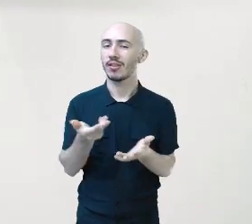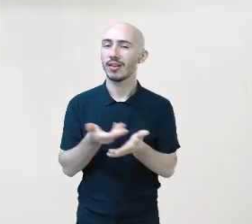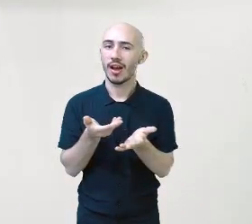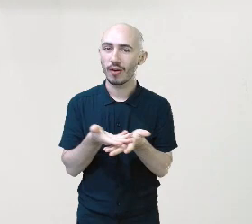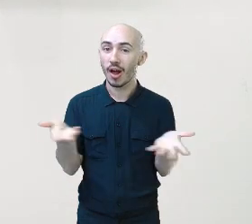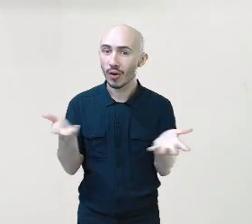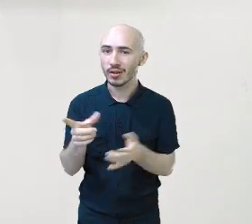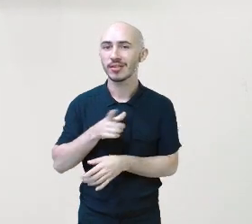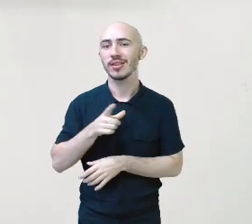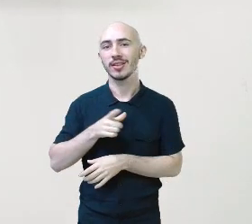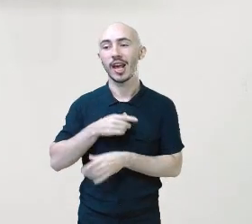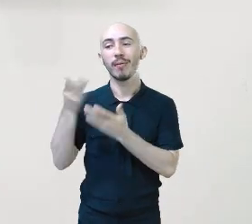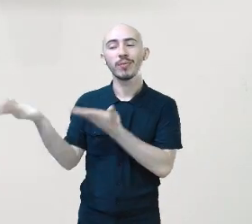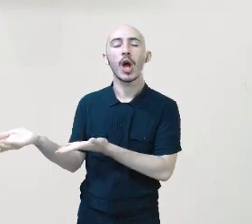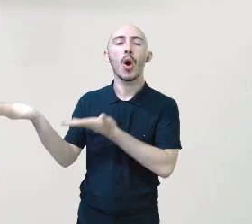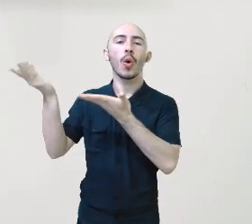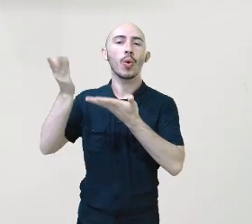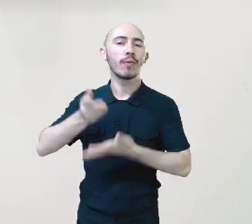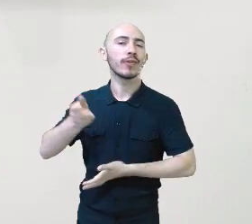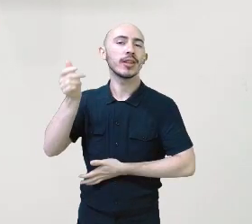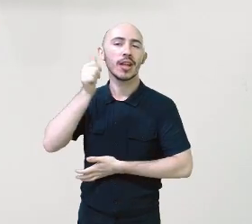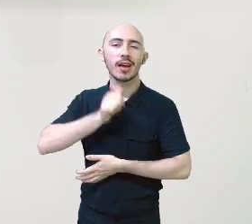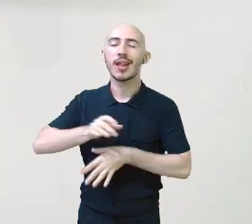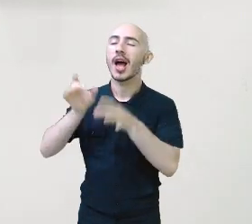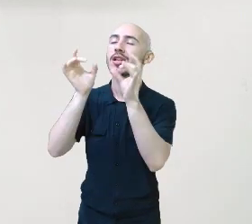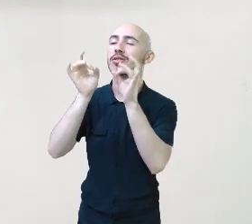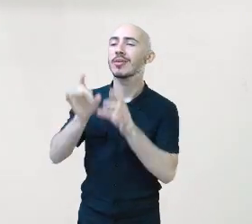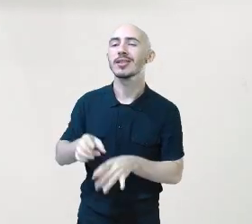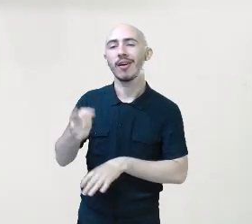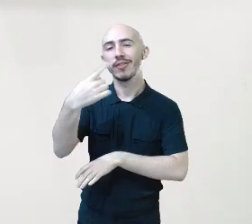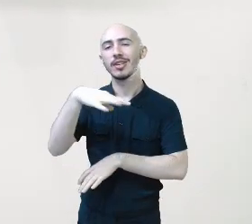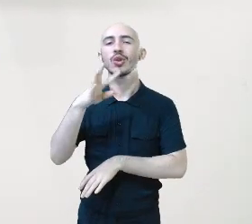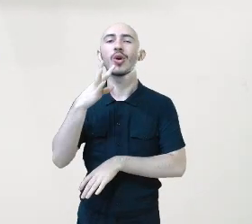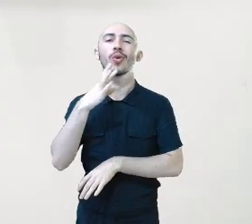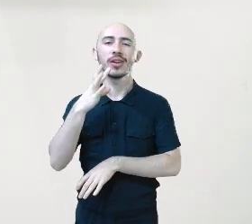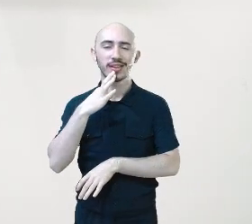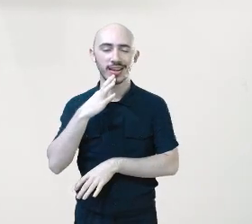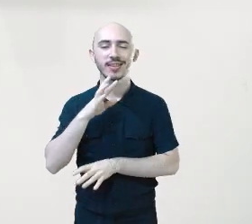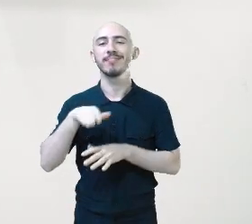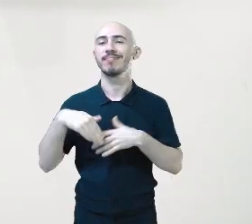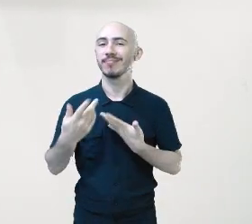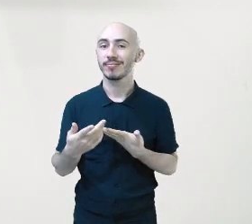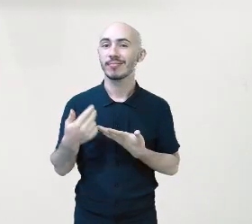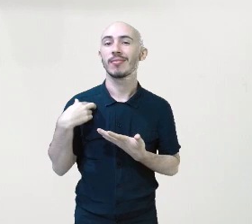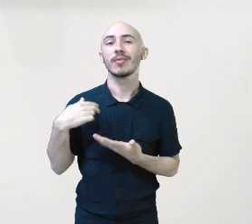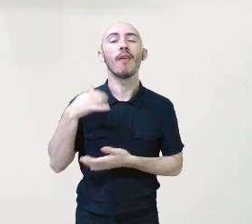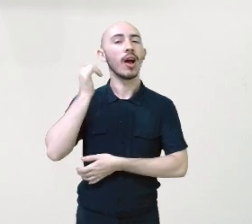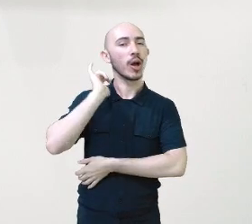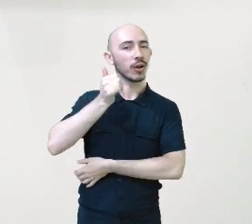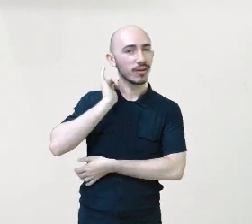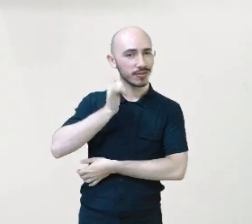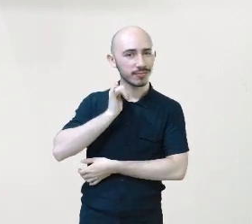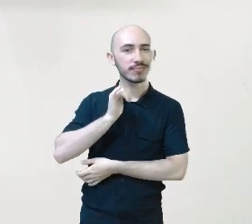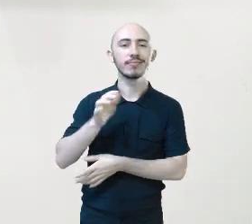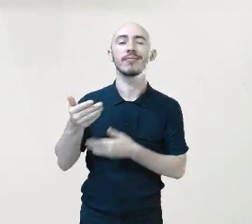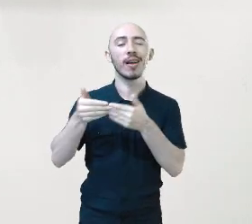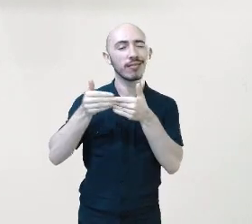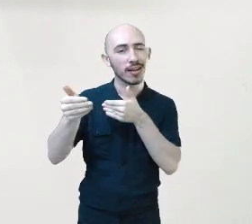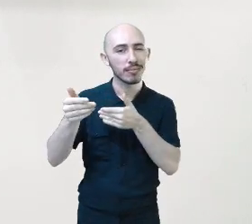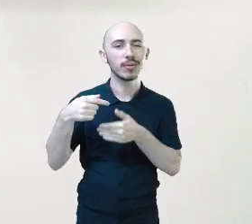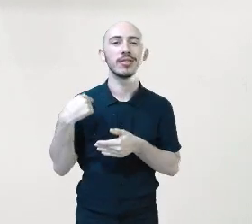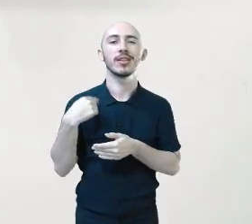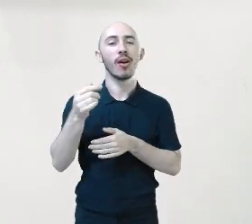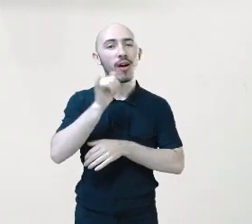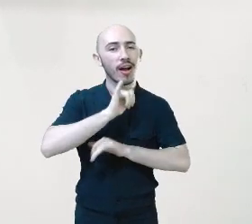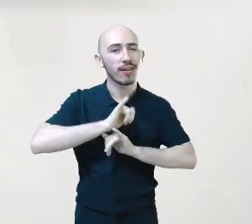nós teremos uma convidada especial muito conhecida de vocês. Ela vai contar uma história para a gente. Daqui a pouquinho eu digo